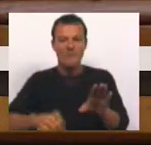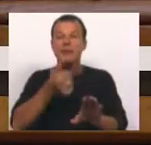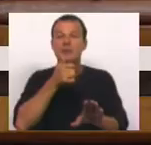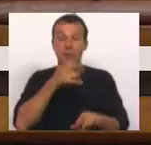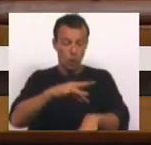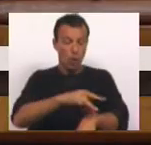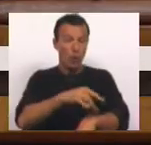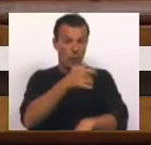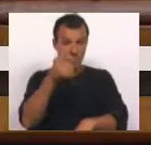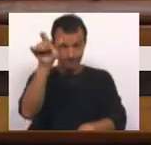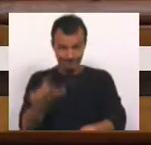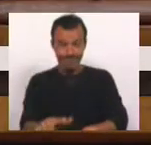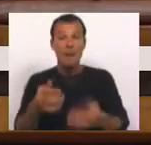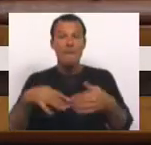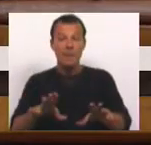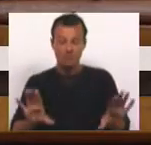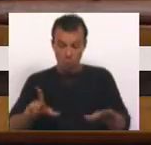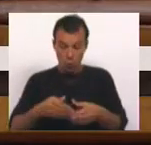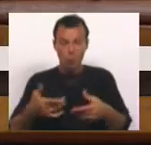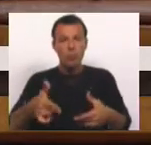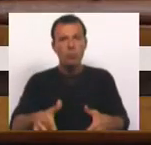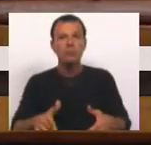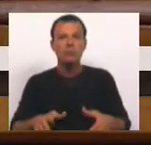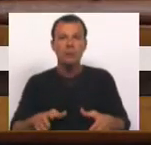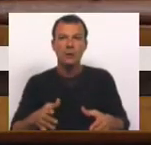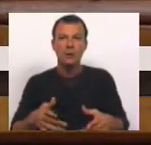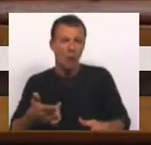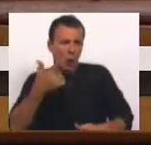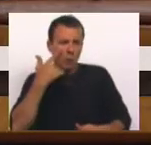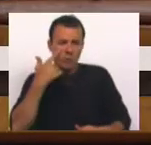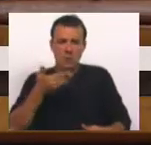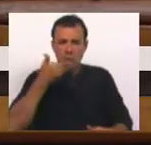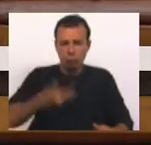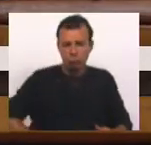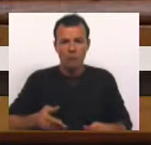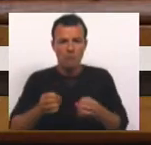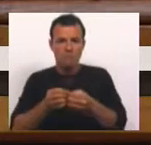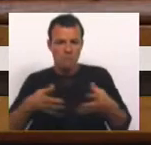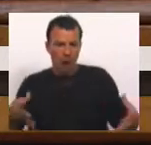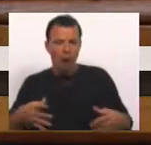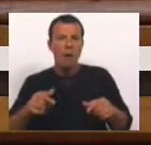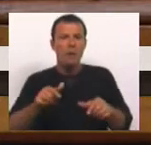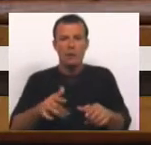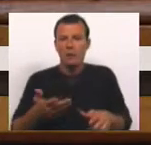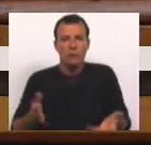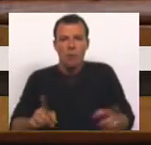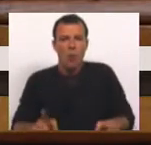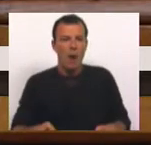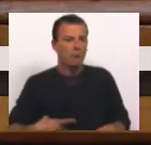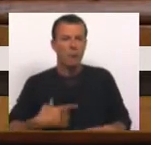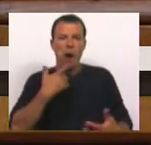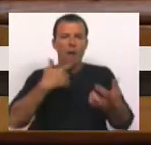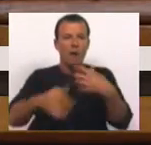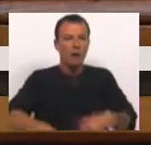acautelando a ponderação de uma equipa de pessoas com solidez ampla de conhecimentos e de experiência que não deixarão o doente à sua